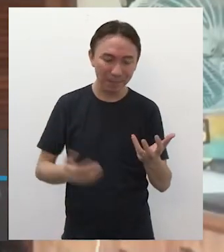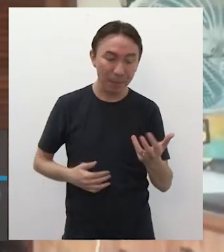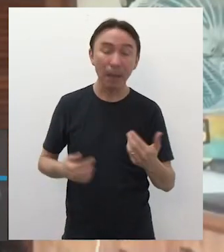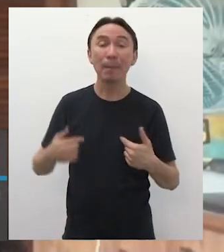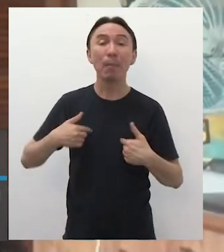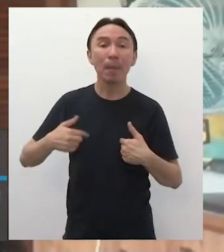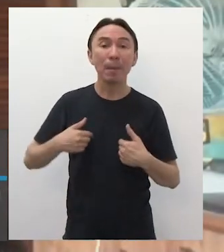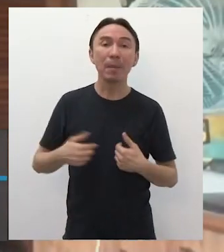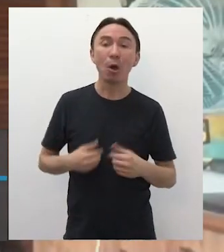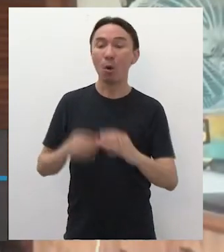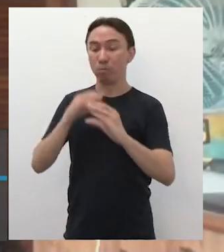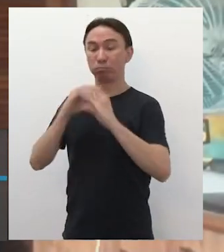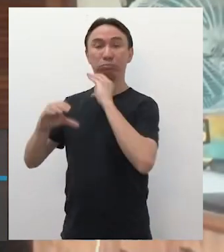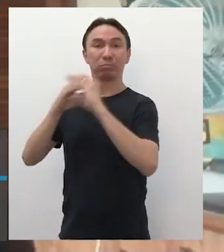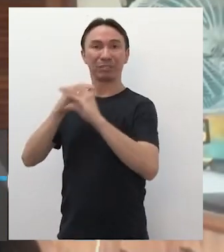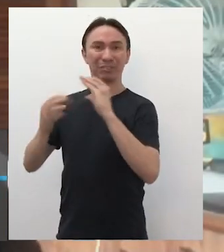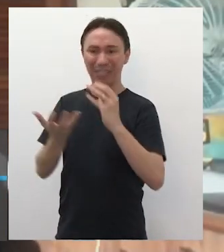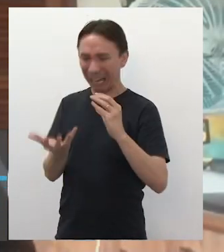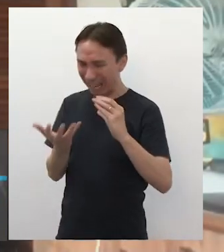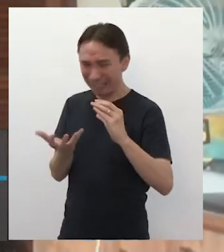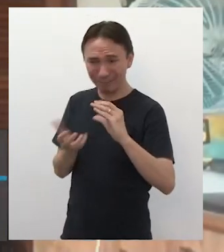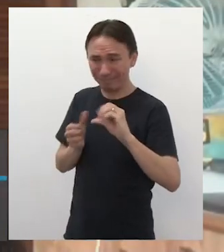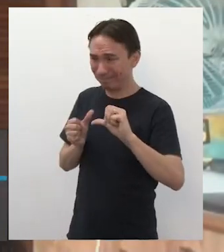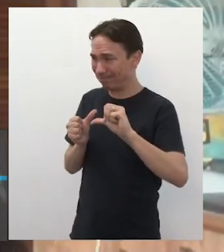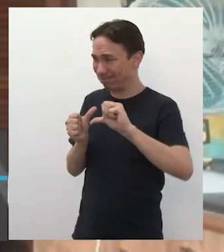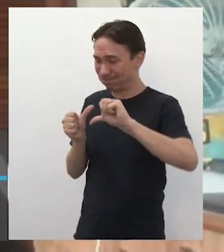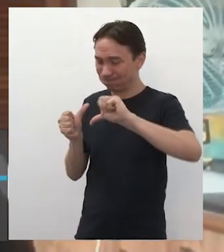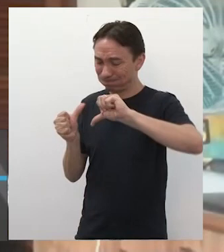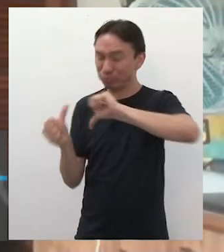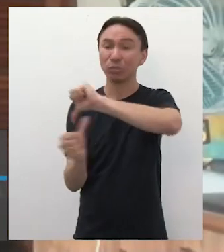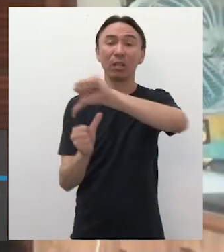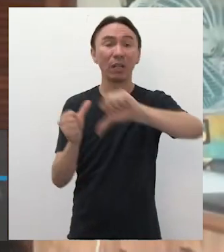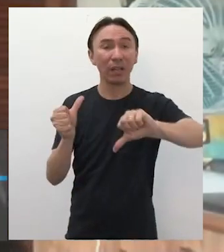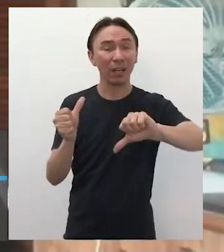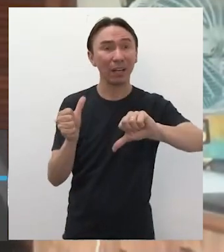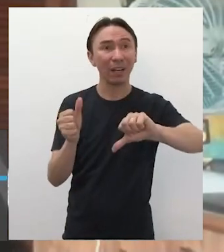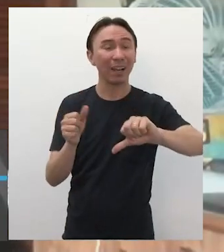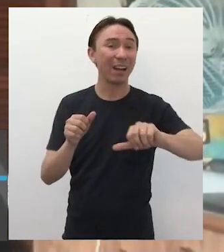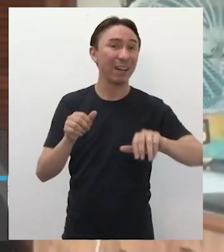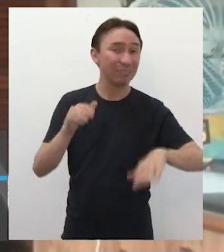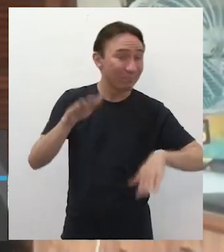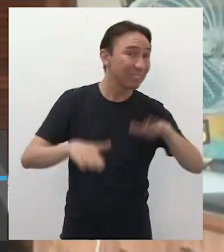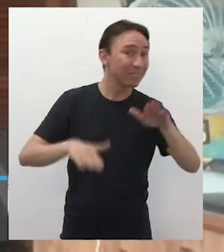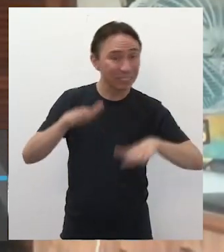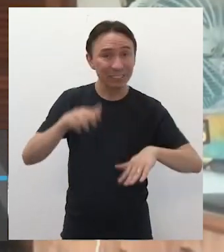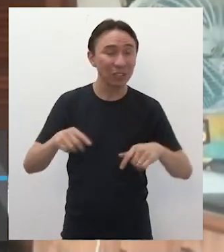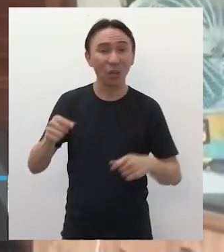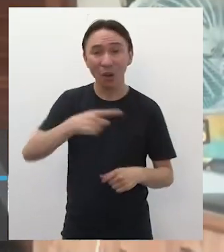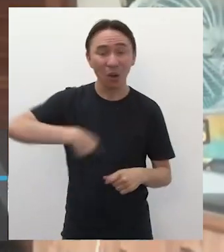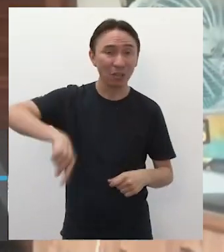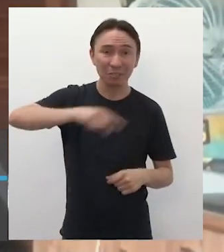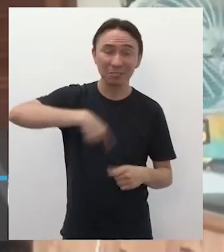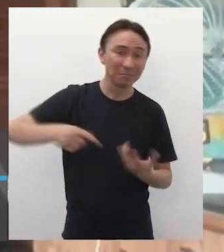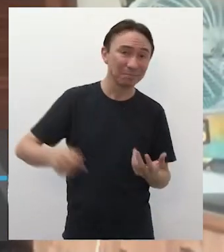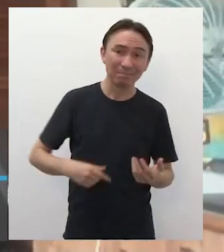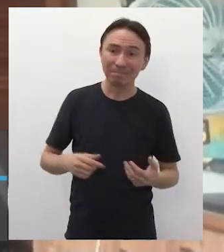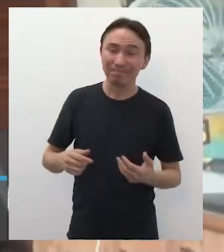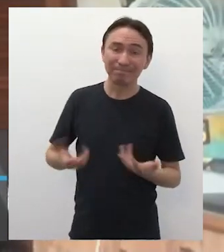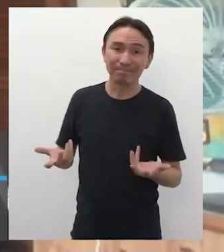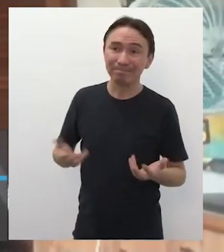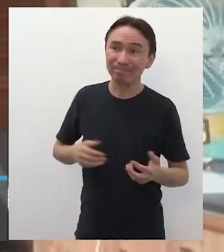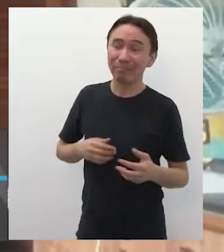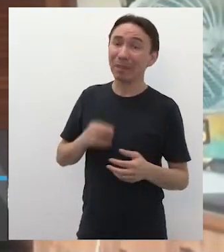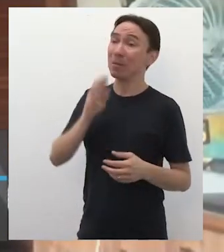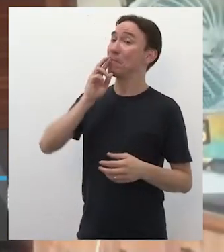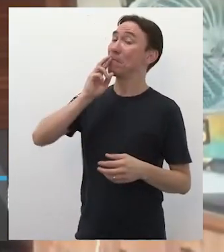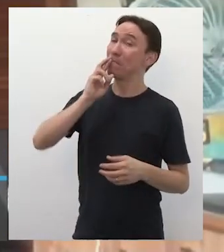linguagem, da própria comunicação, muitas vezes o nosso tempo de resposta é maior do que quando a gente usa aquela